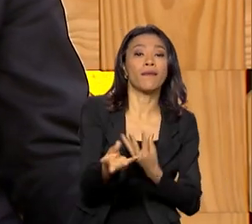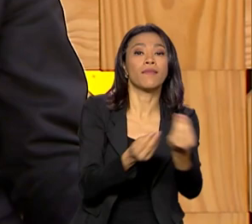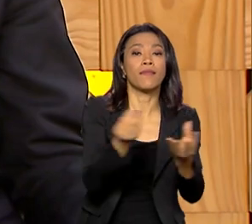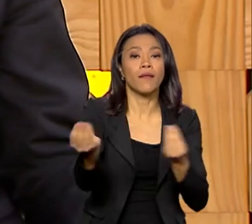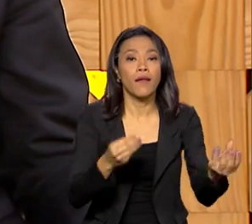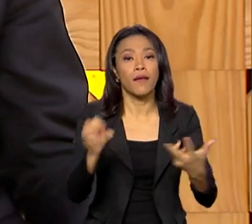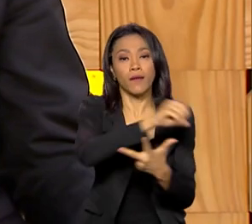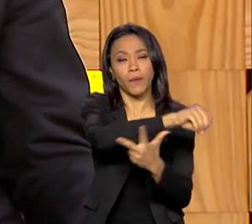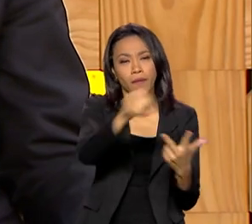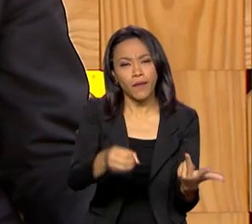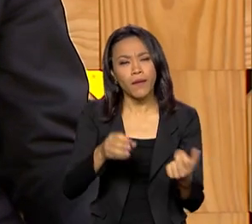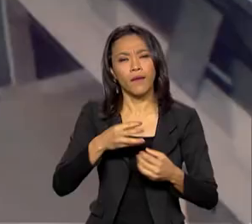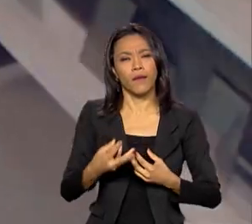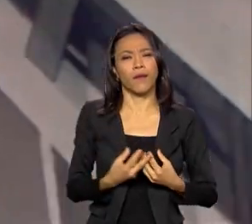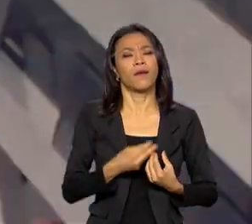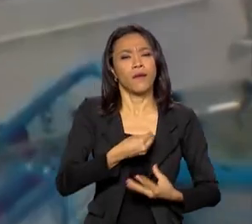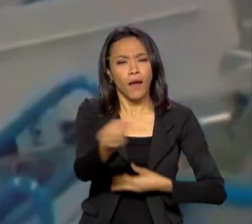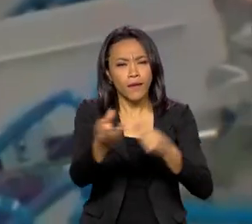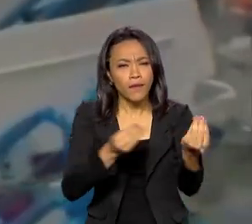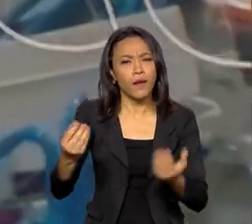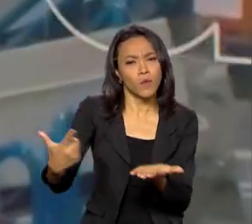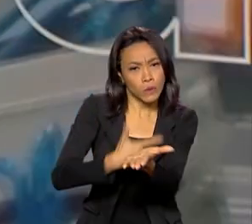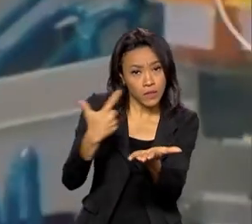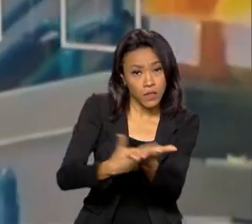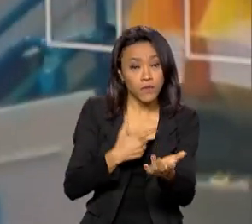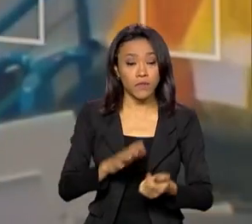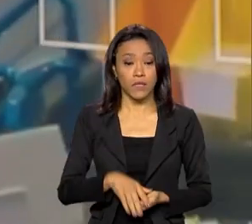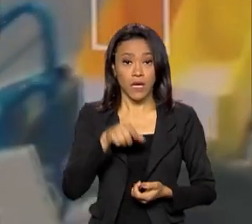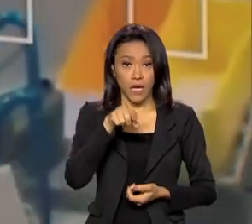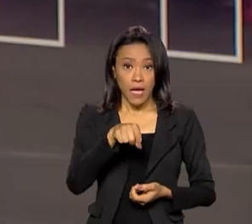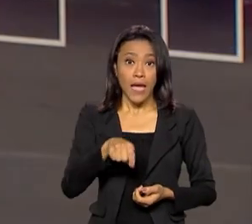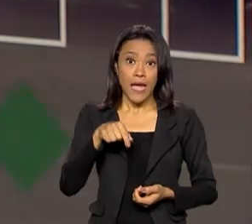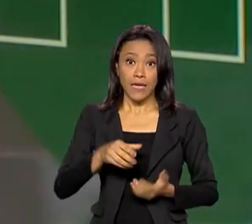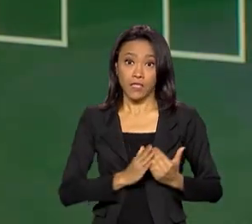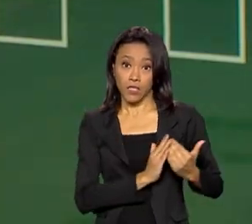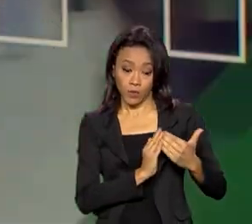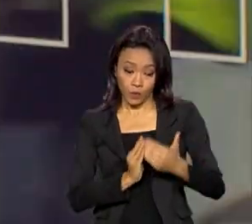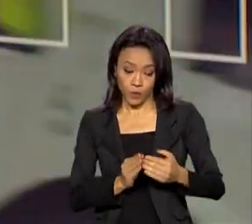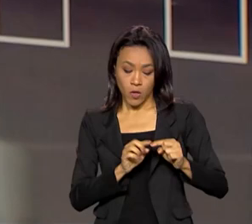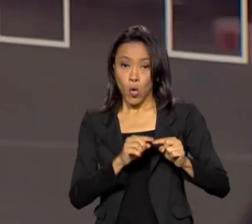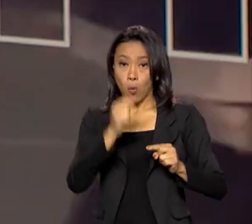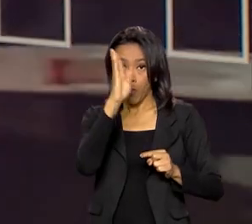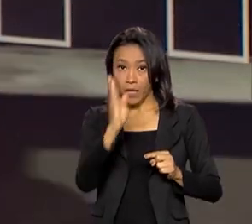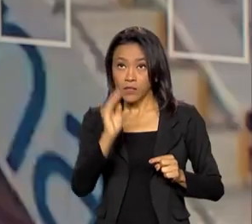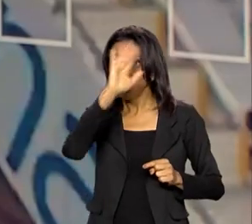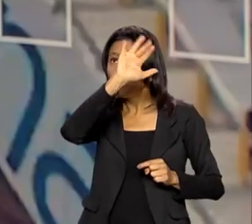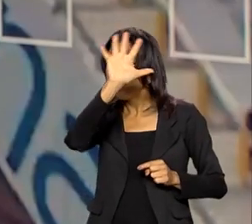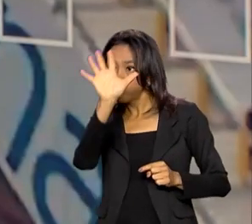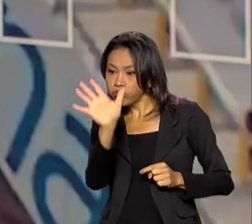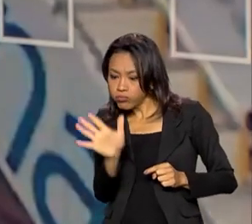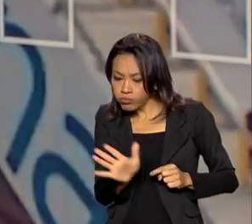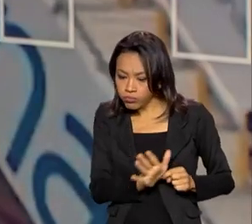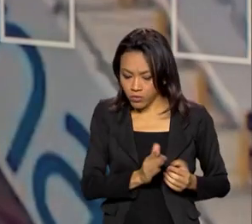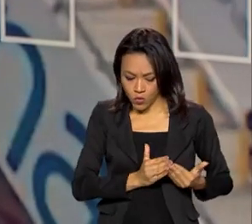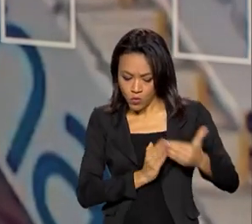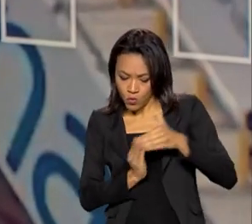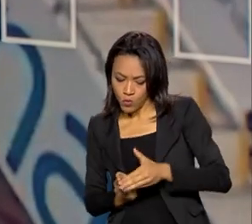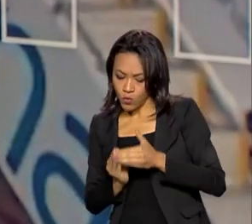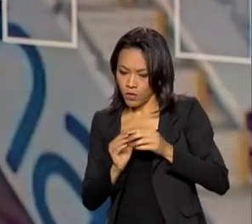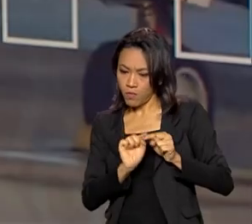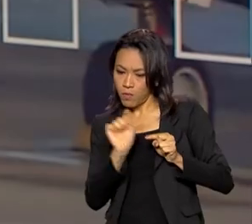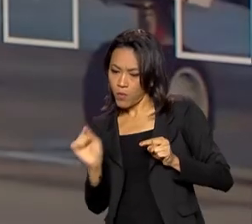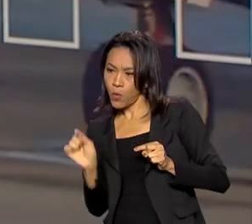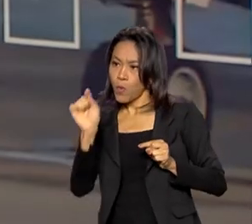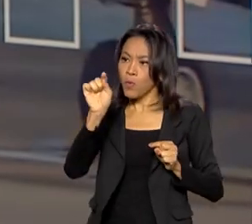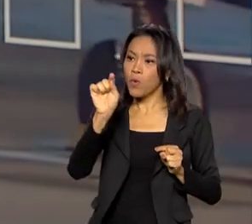livros didáticos, não é isso? Isso. A distribuição de cabotagem, ela nos permite, de uma maneira segura, e muito